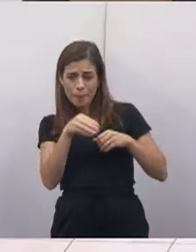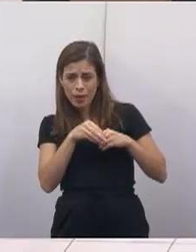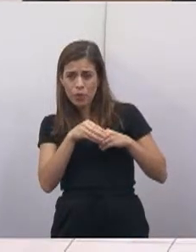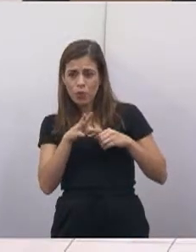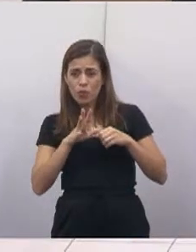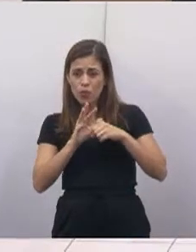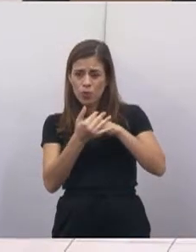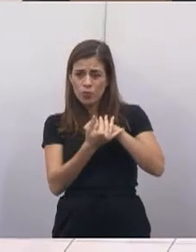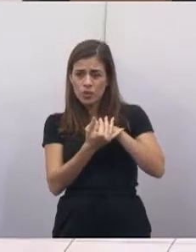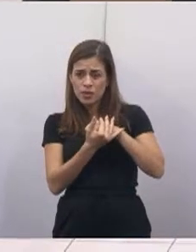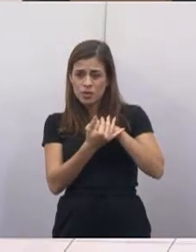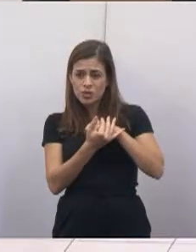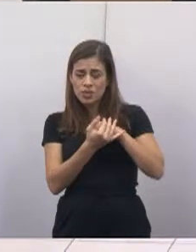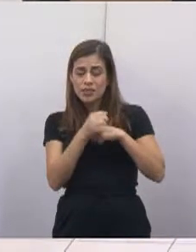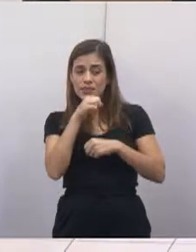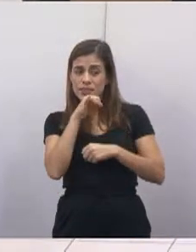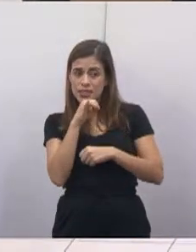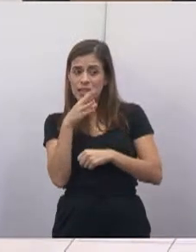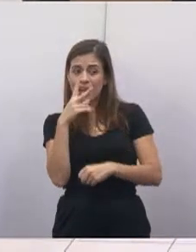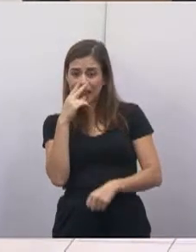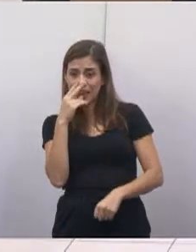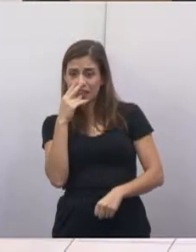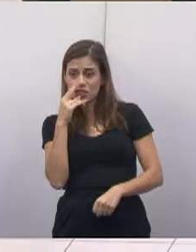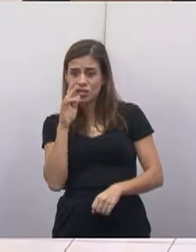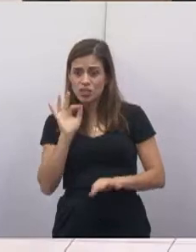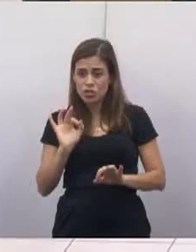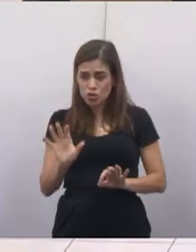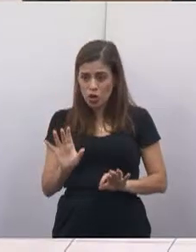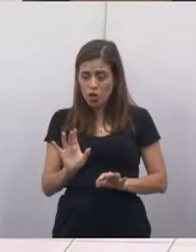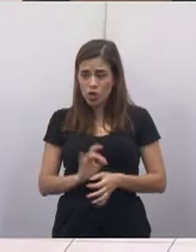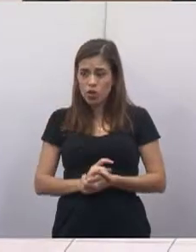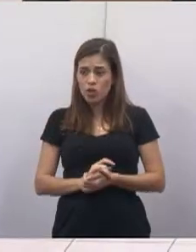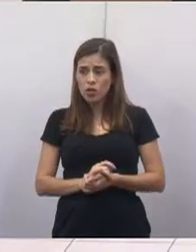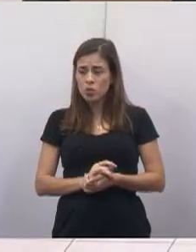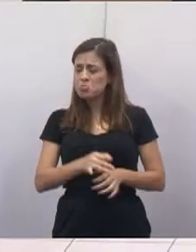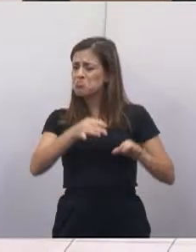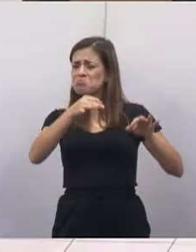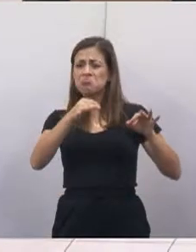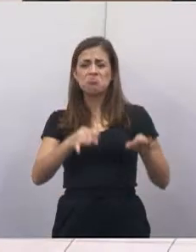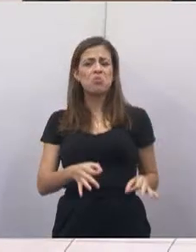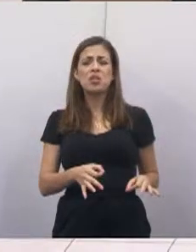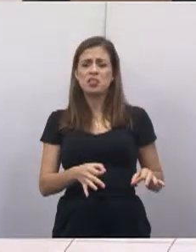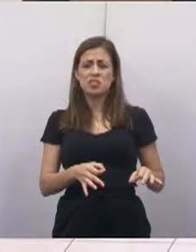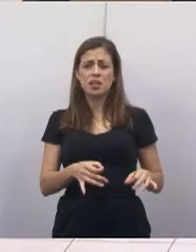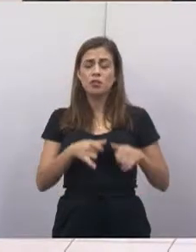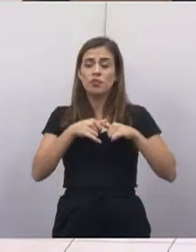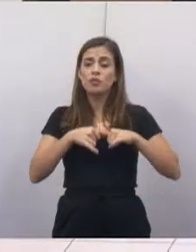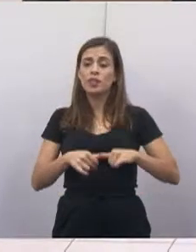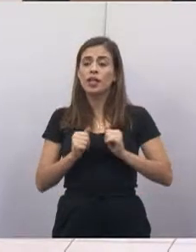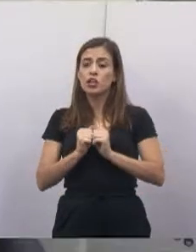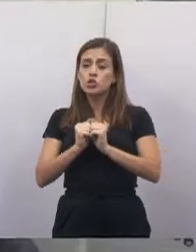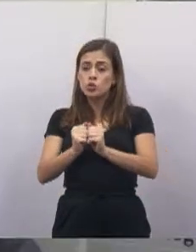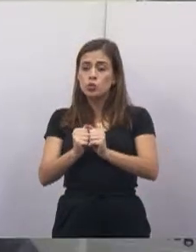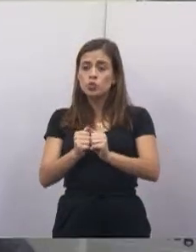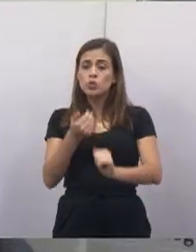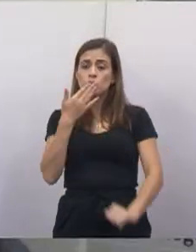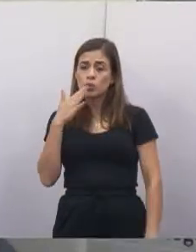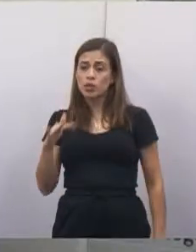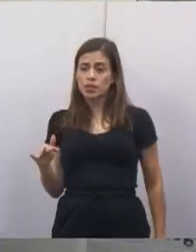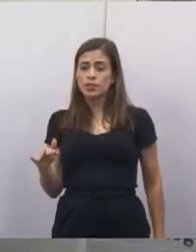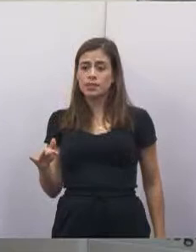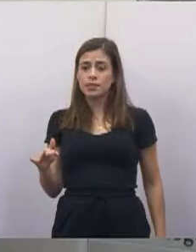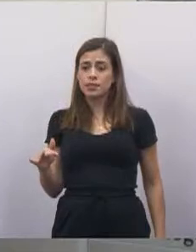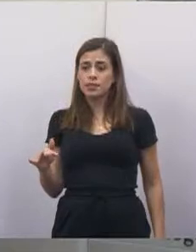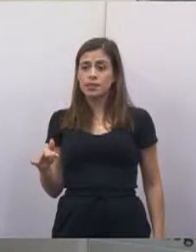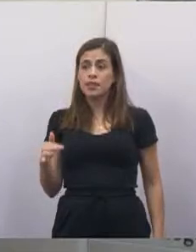com o Covid, se há uma suspeita, eu não acho certo ela estar num local onde tem crianças. E